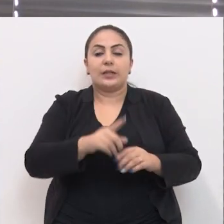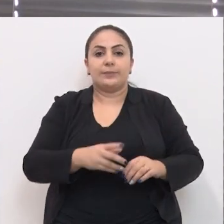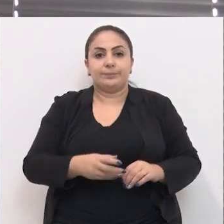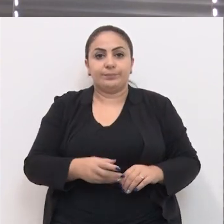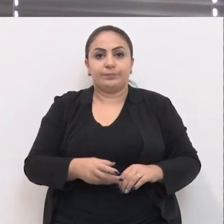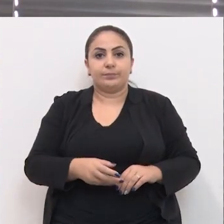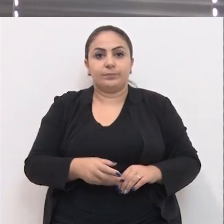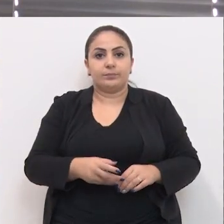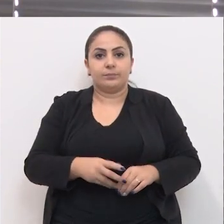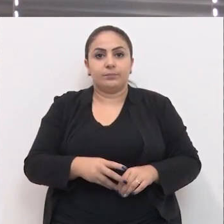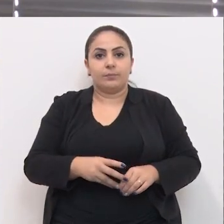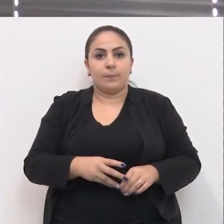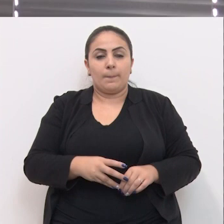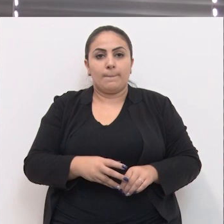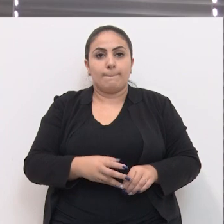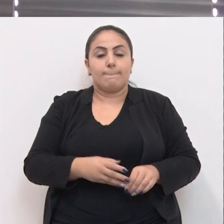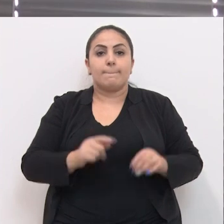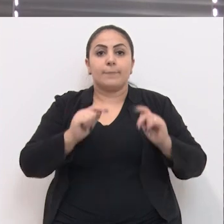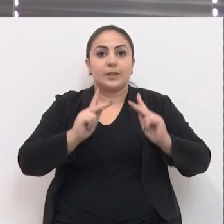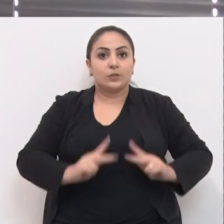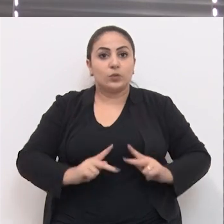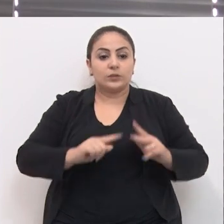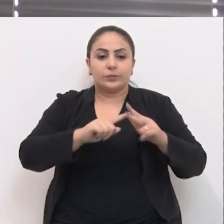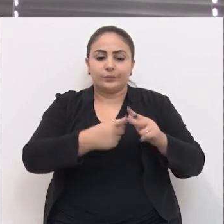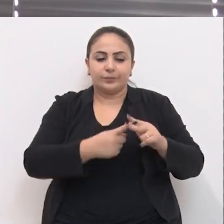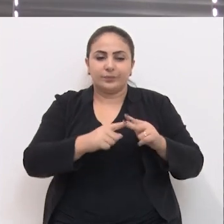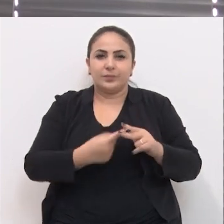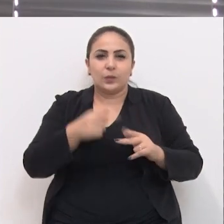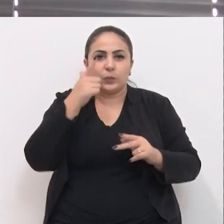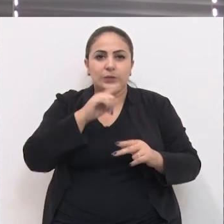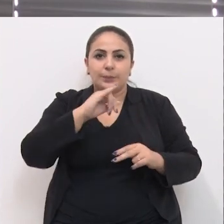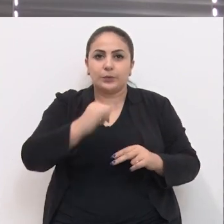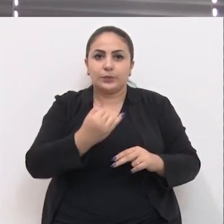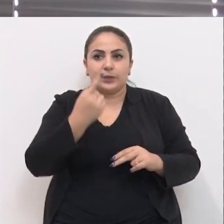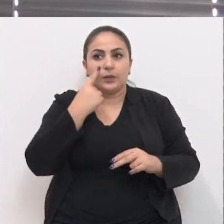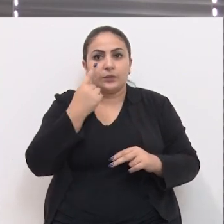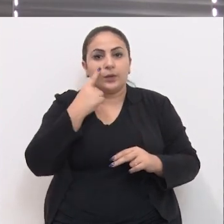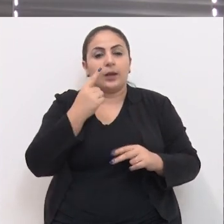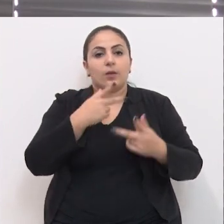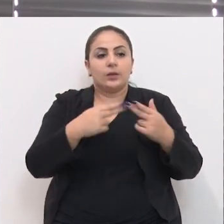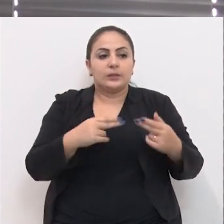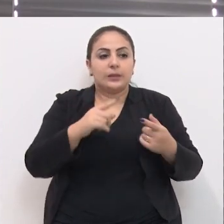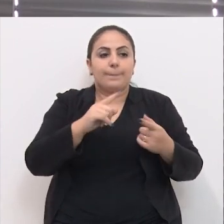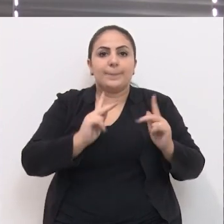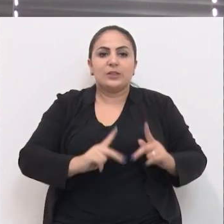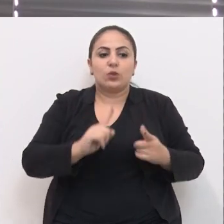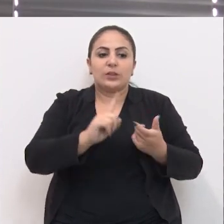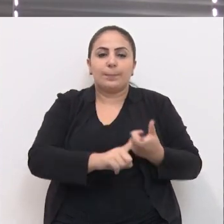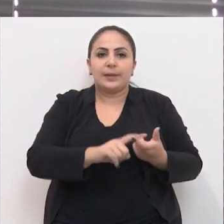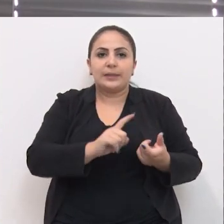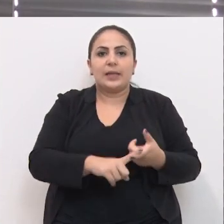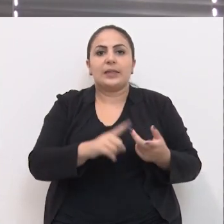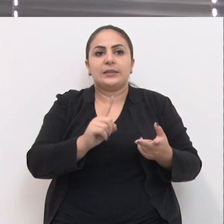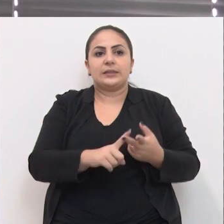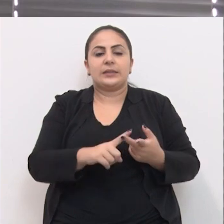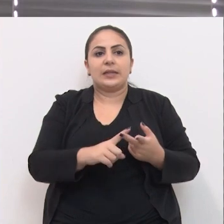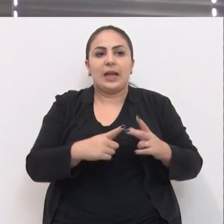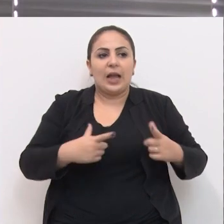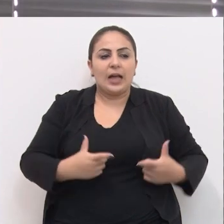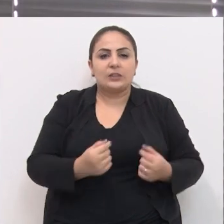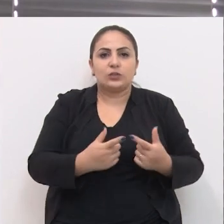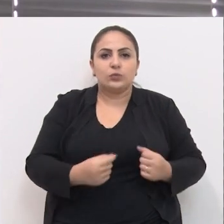seja, aquele contribuinte que no ajuste aproveita as deduções com dependentes, despesas médicas,